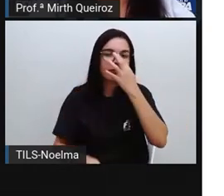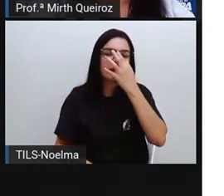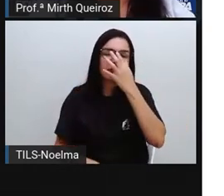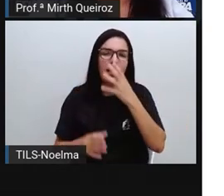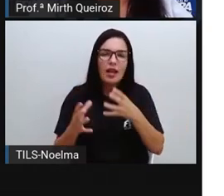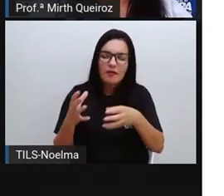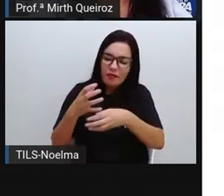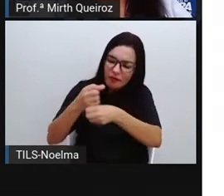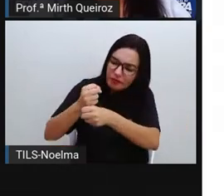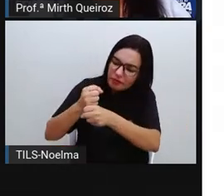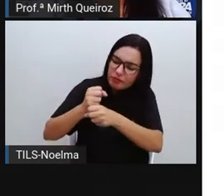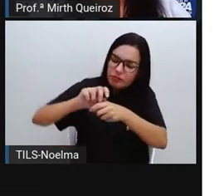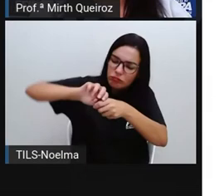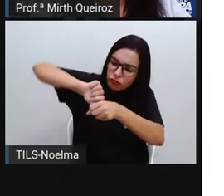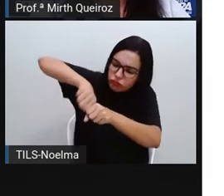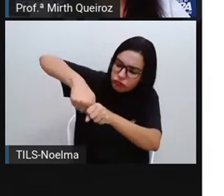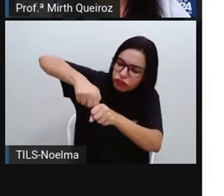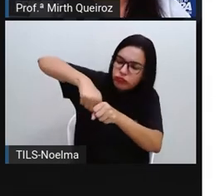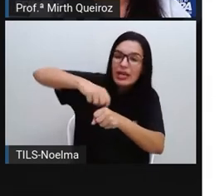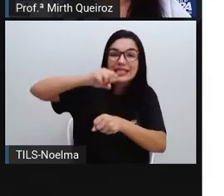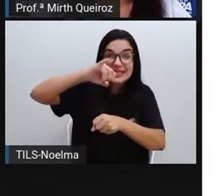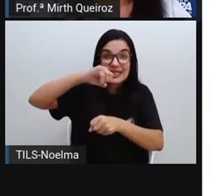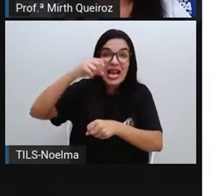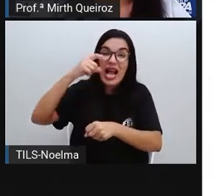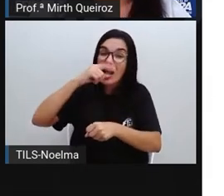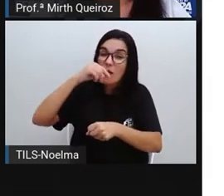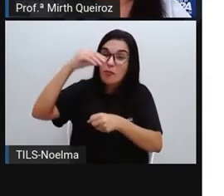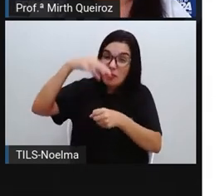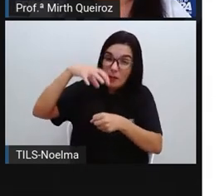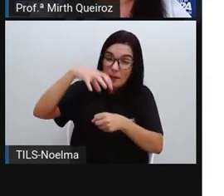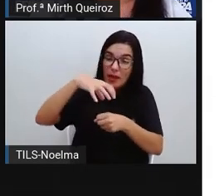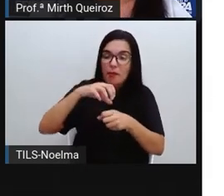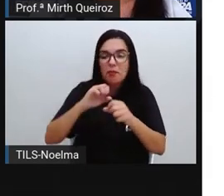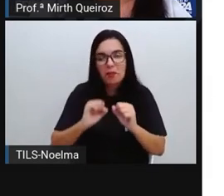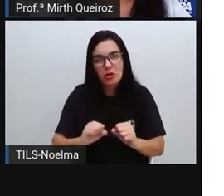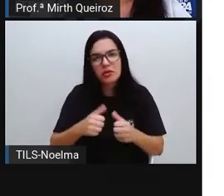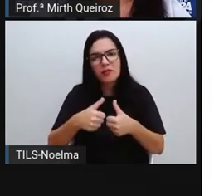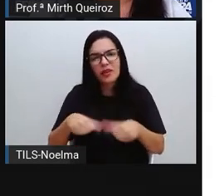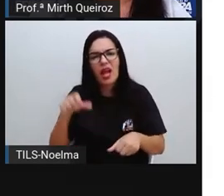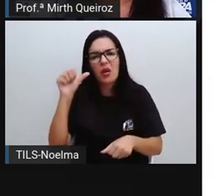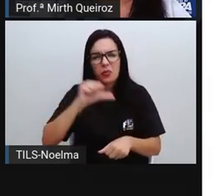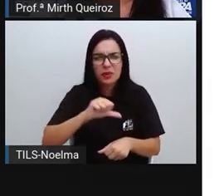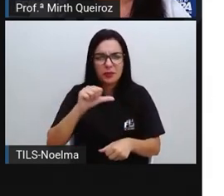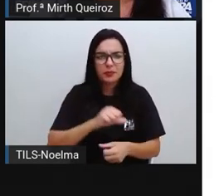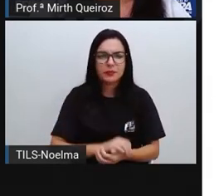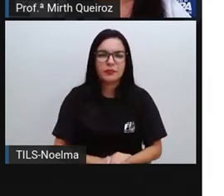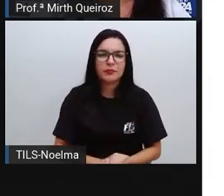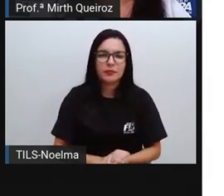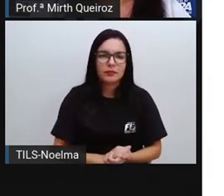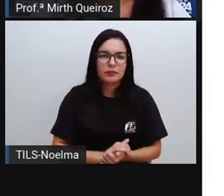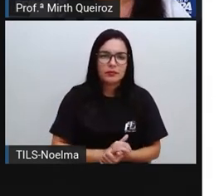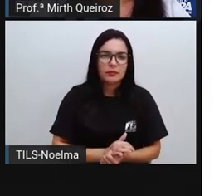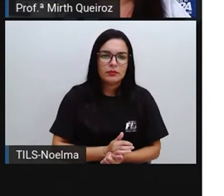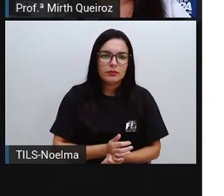feche direitinho, porque se molhar vai estragar, né? Já que se trata de um papel.